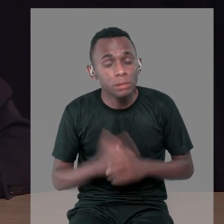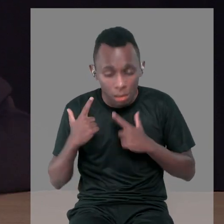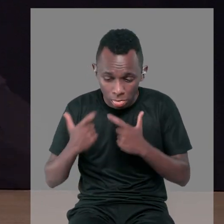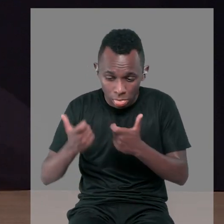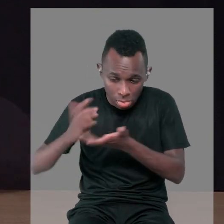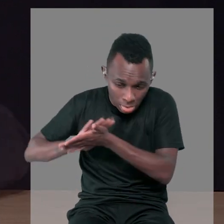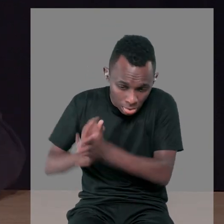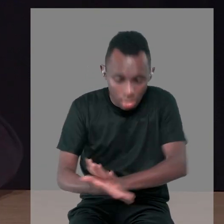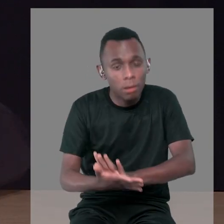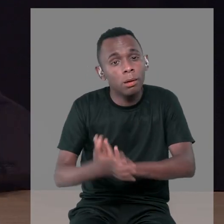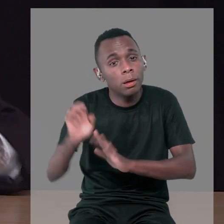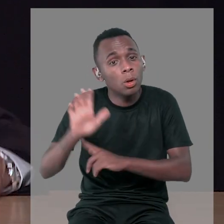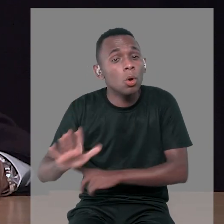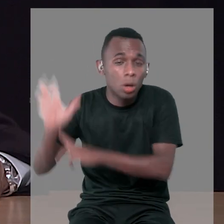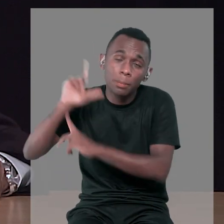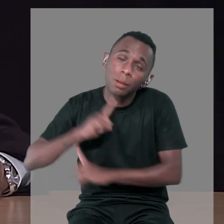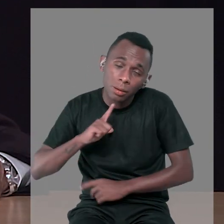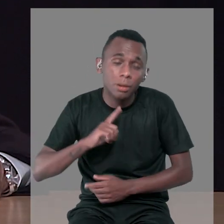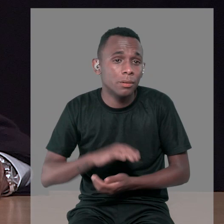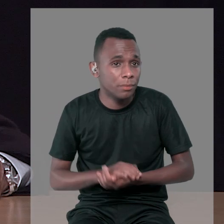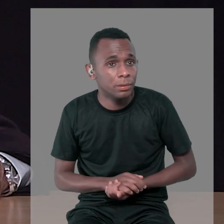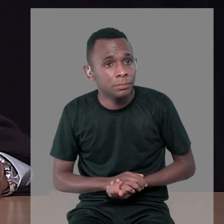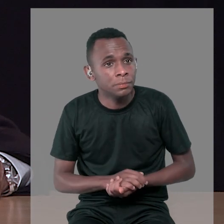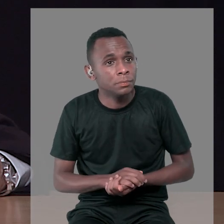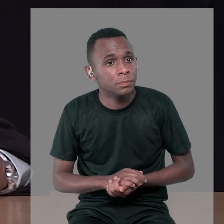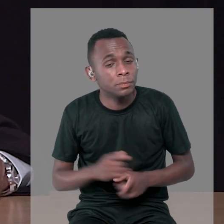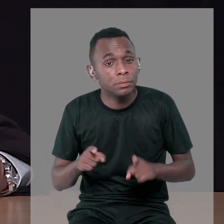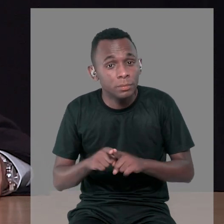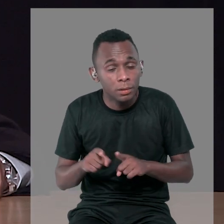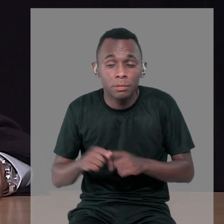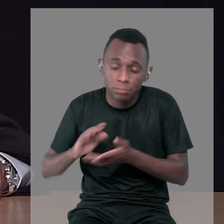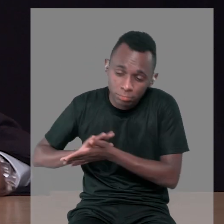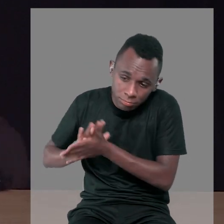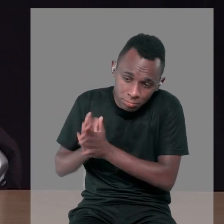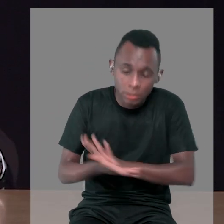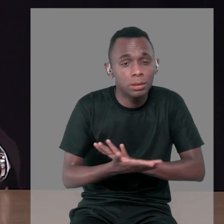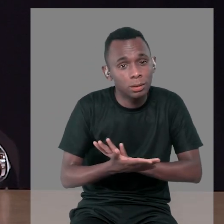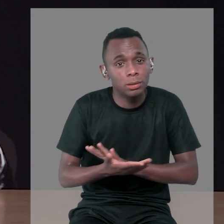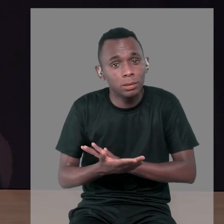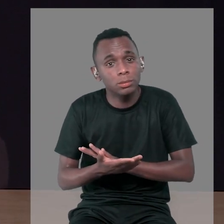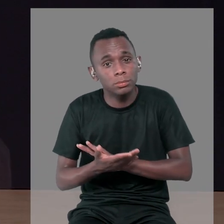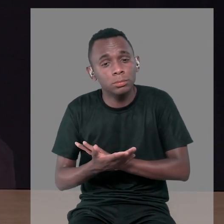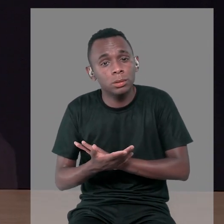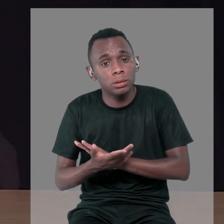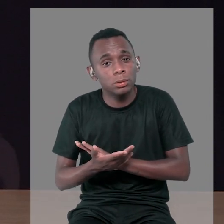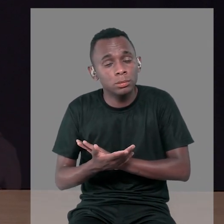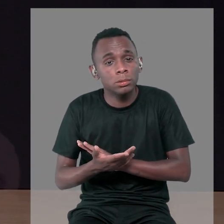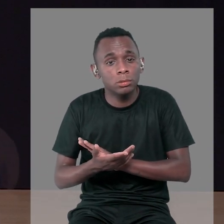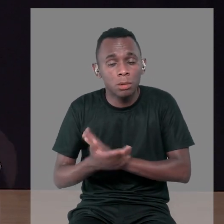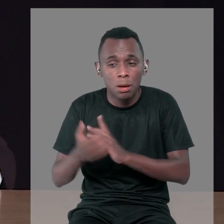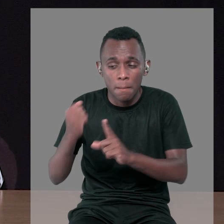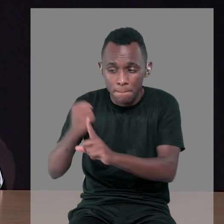Né? Teve massacre em Ruanda, né, genocídio. Então, assim, os últimos 30 anos foram